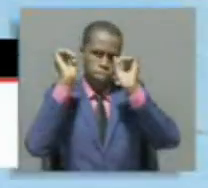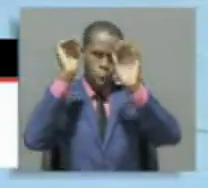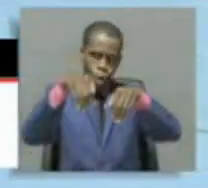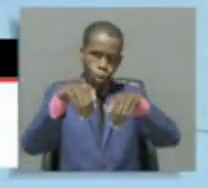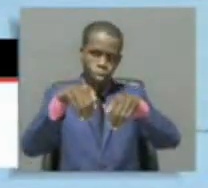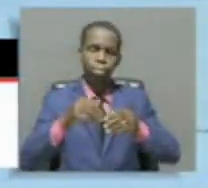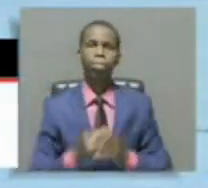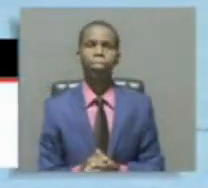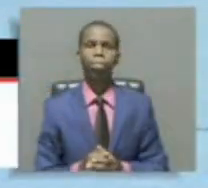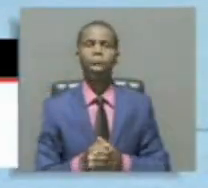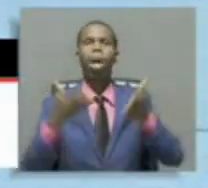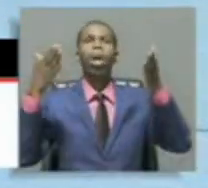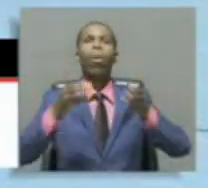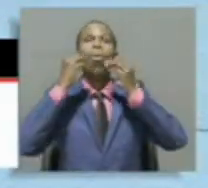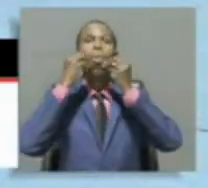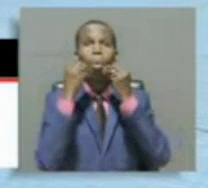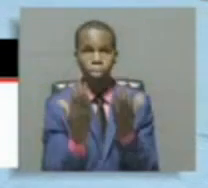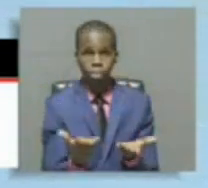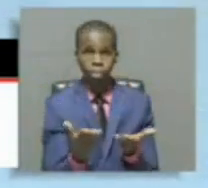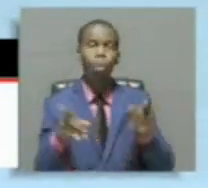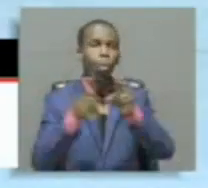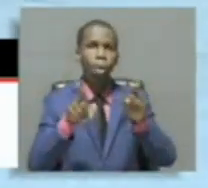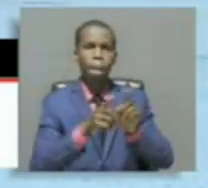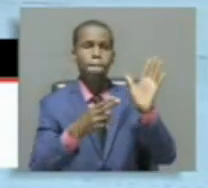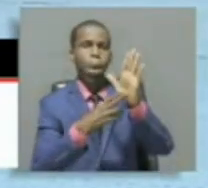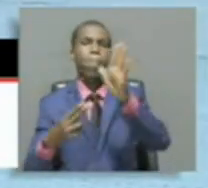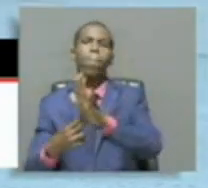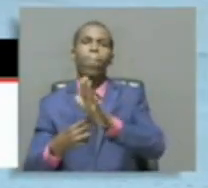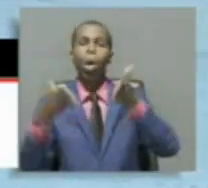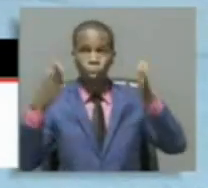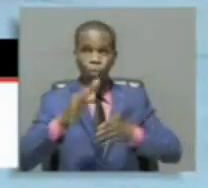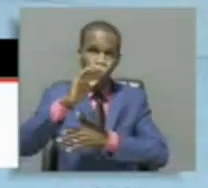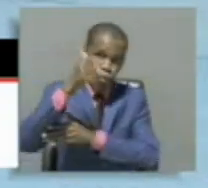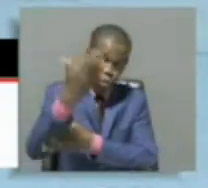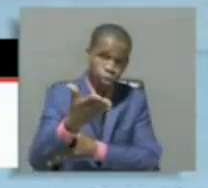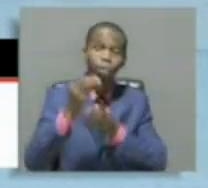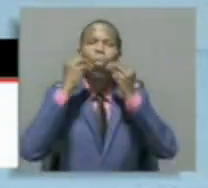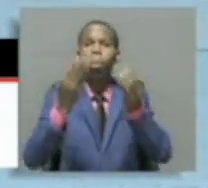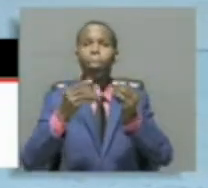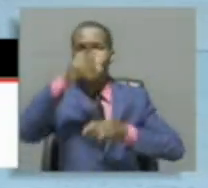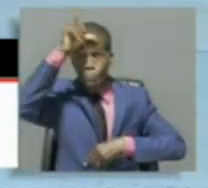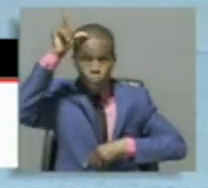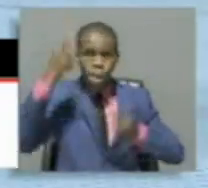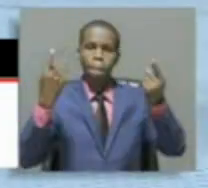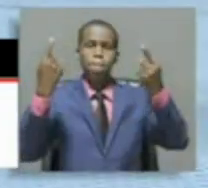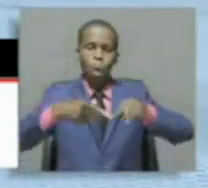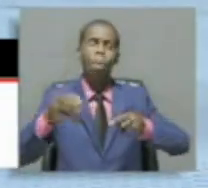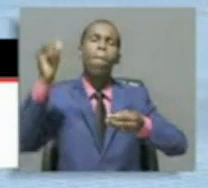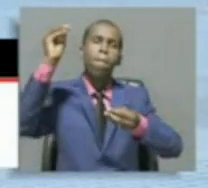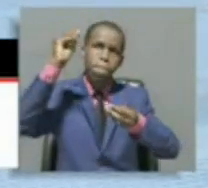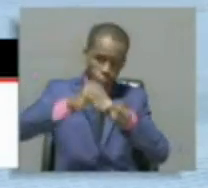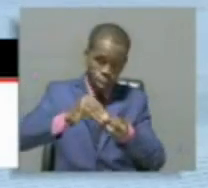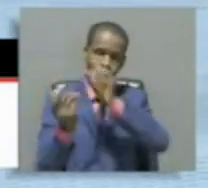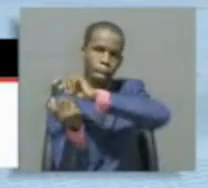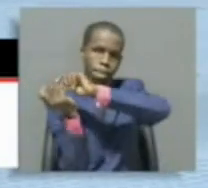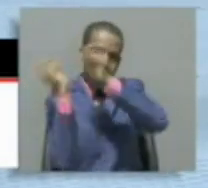internacional. Os melhores posicionados do ranking vão agora disputar nos próximos dias na cidade de Luanda mais um Open e